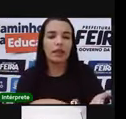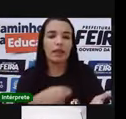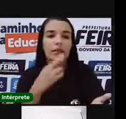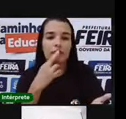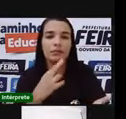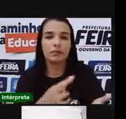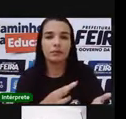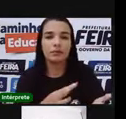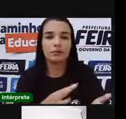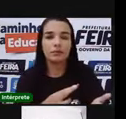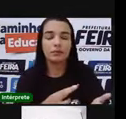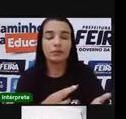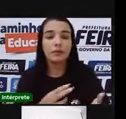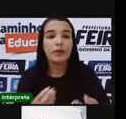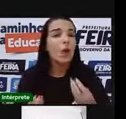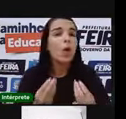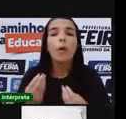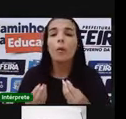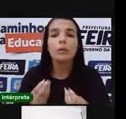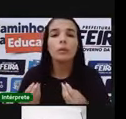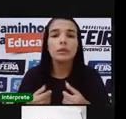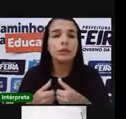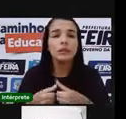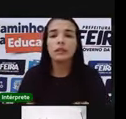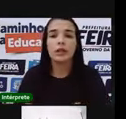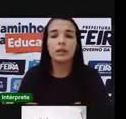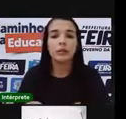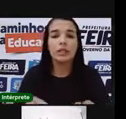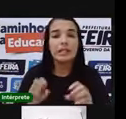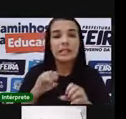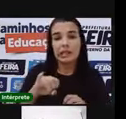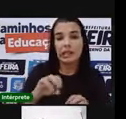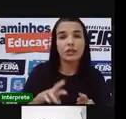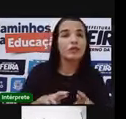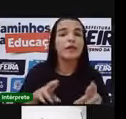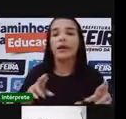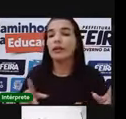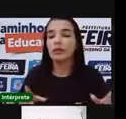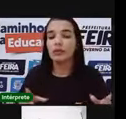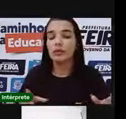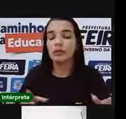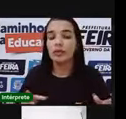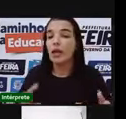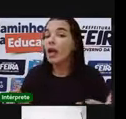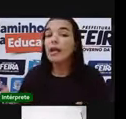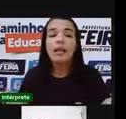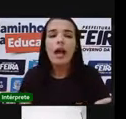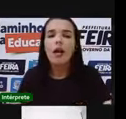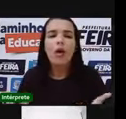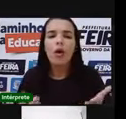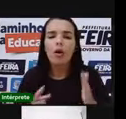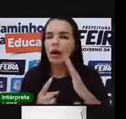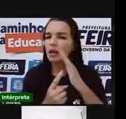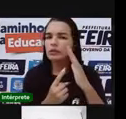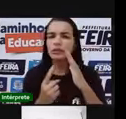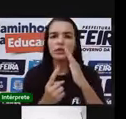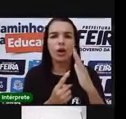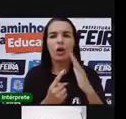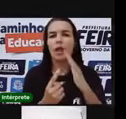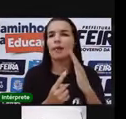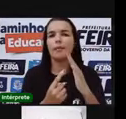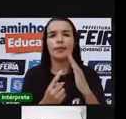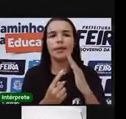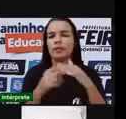pessoas que são diferentes de mim estão? E agora, nesse isolamento social, que a gente está aí